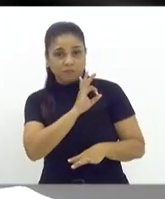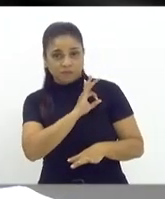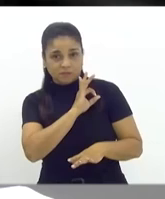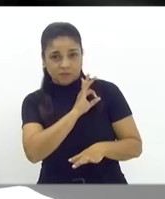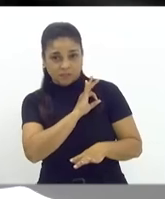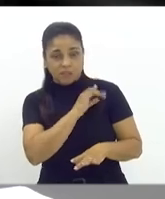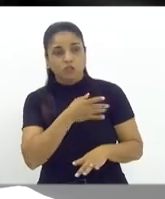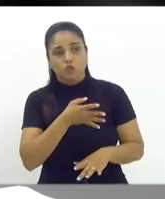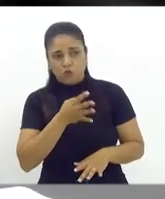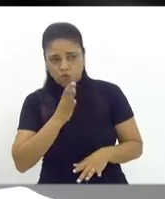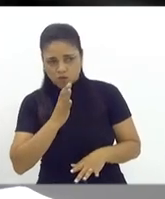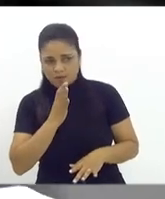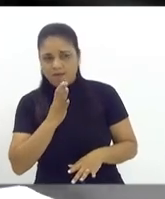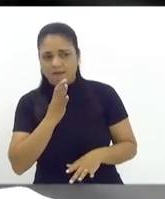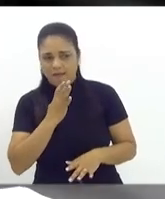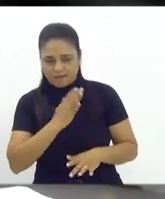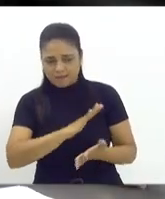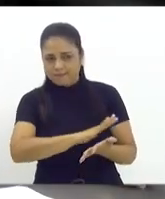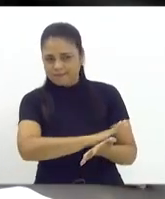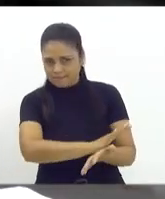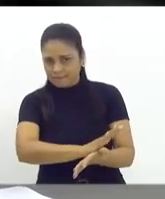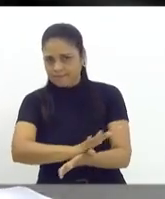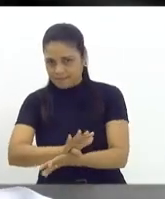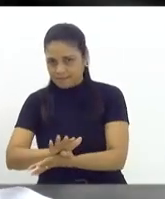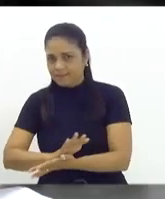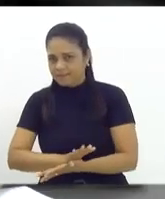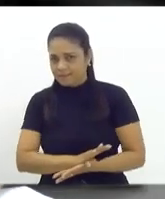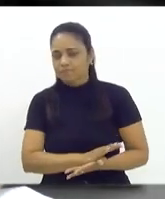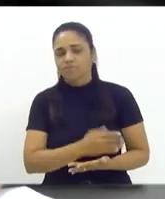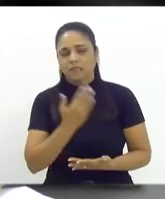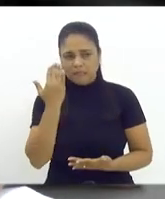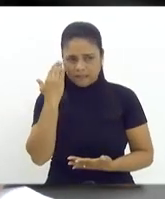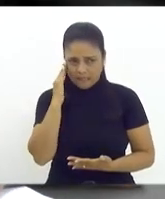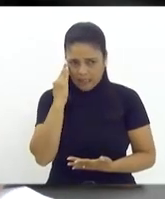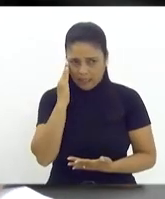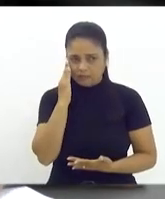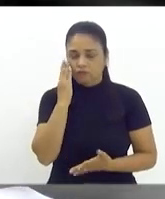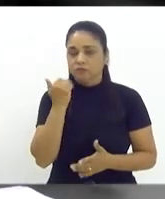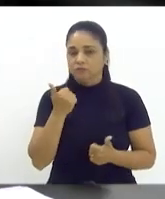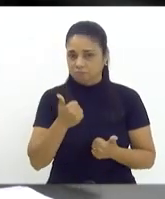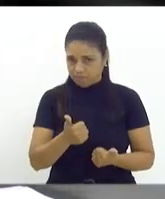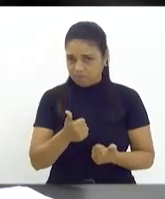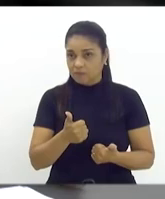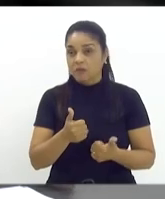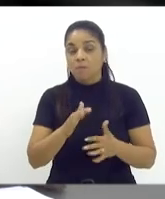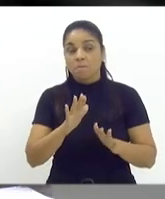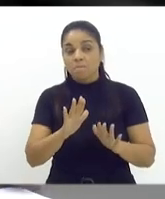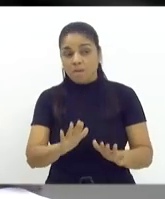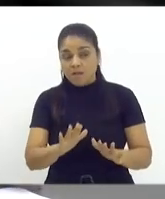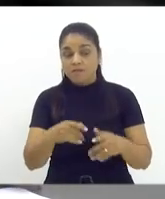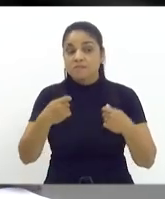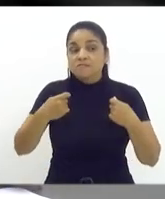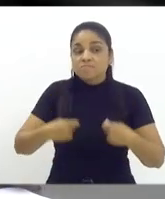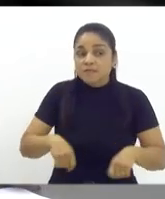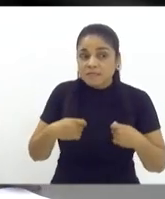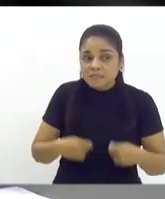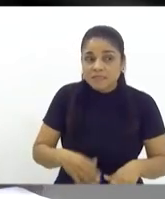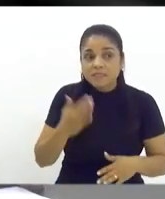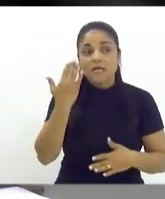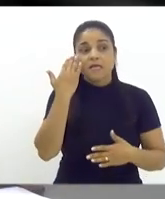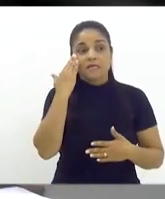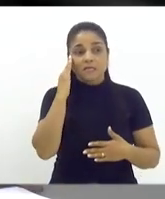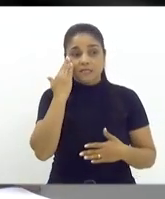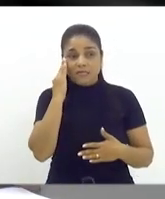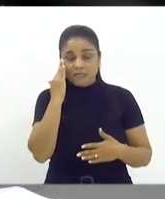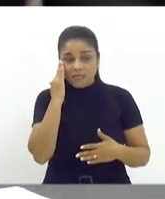gente reconhece a discricionariedade a gente entende tudo bem mas a gente precisa entender que essa